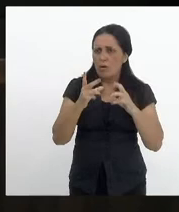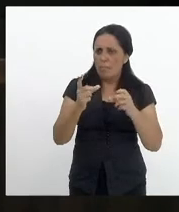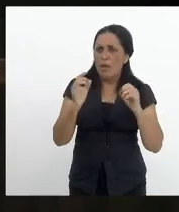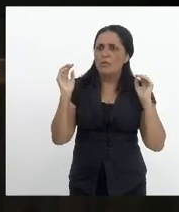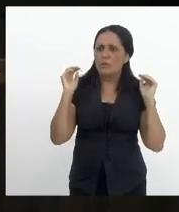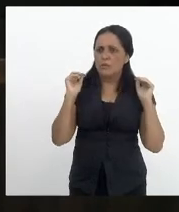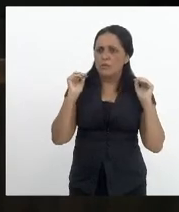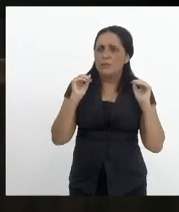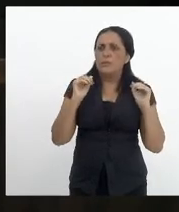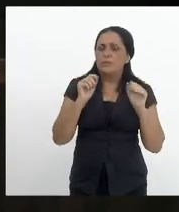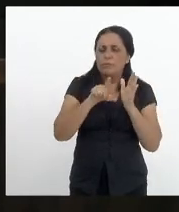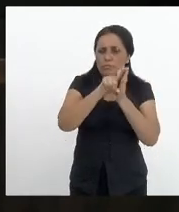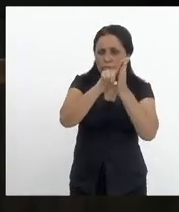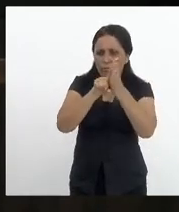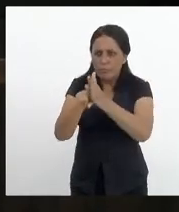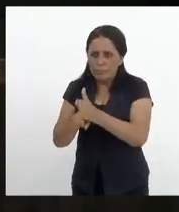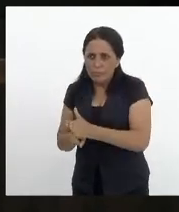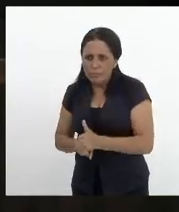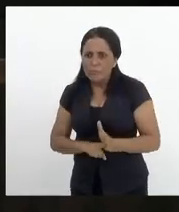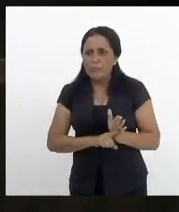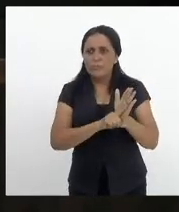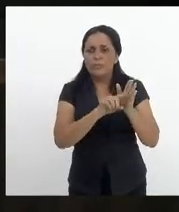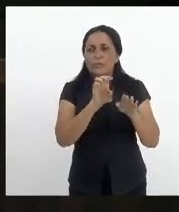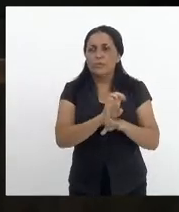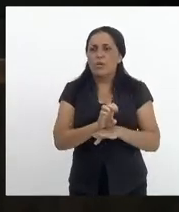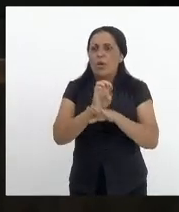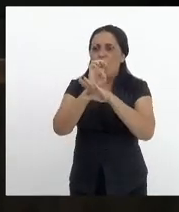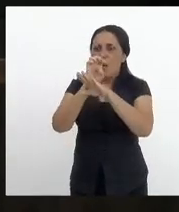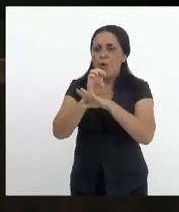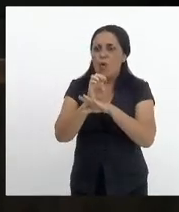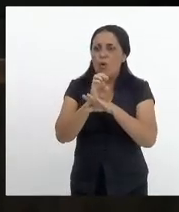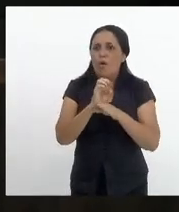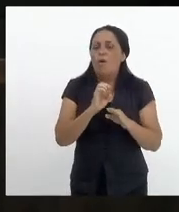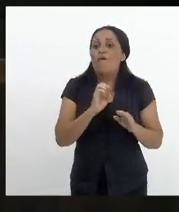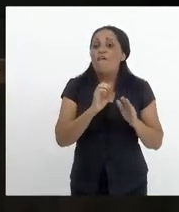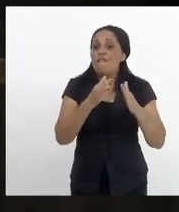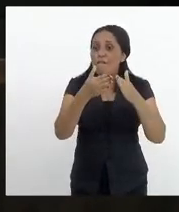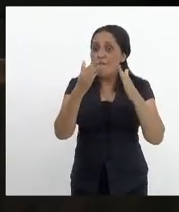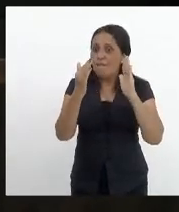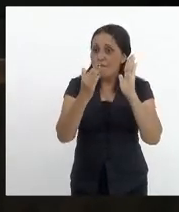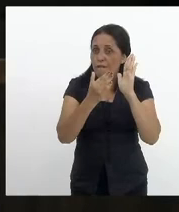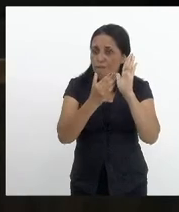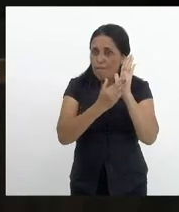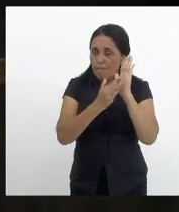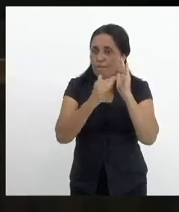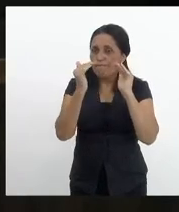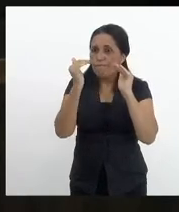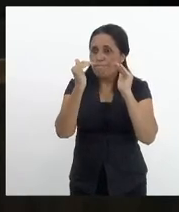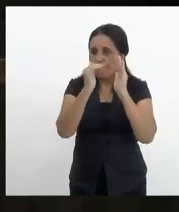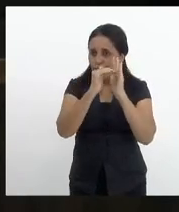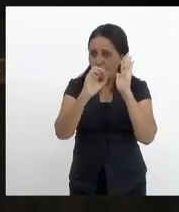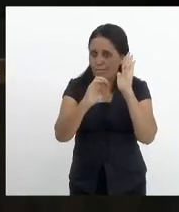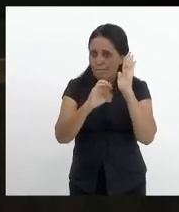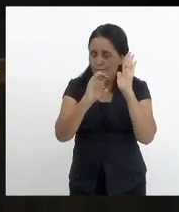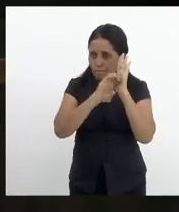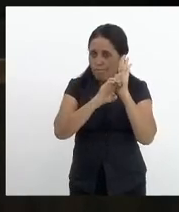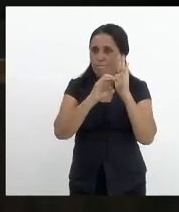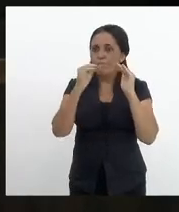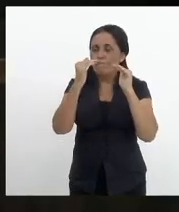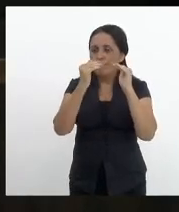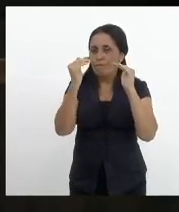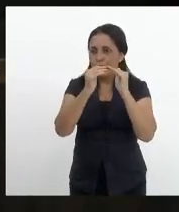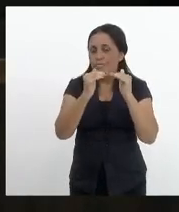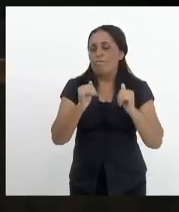arrecadação estadual, fiscalização dos tributos estaduais, favorável com emenda da Comissão de Constituição e Justiça. De orçamento, finanças, fiscalização financeira e